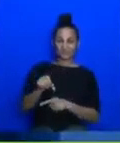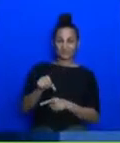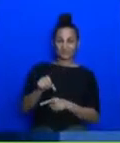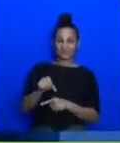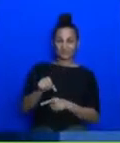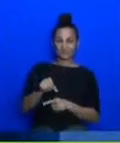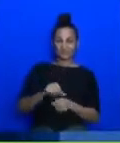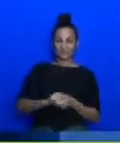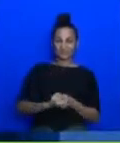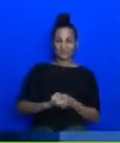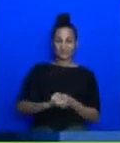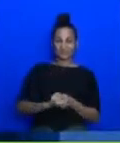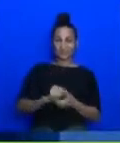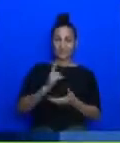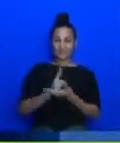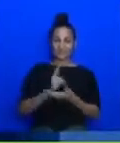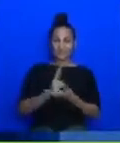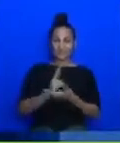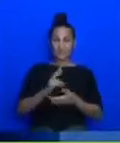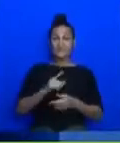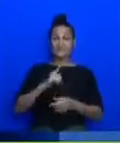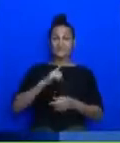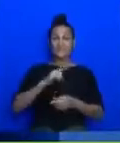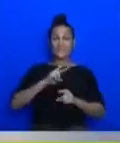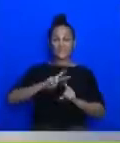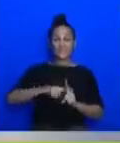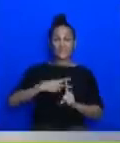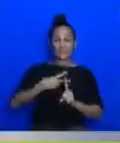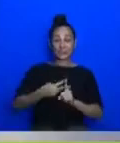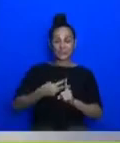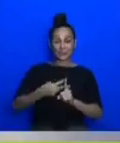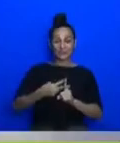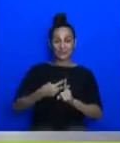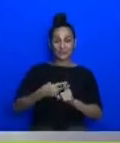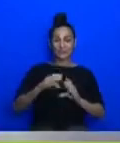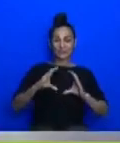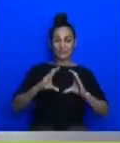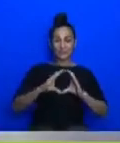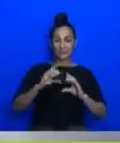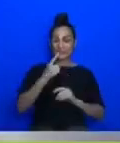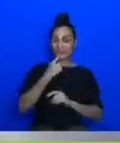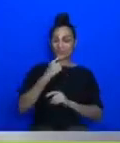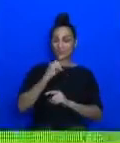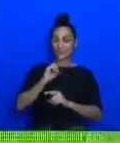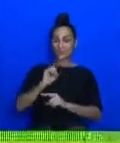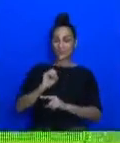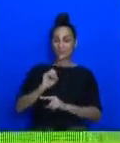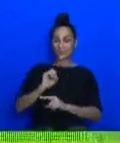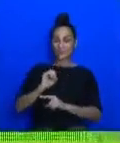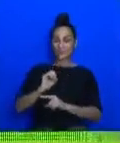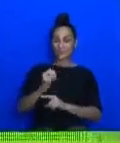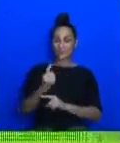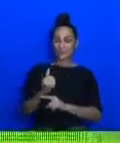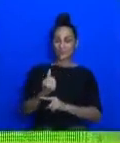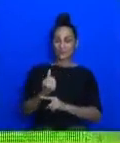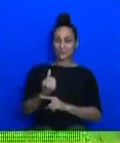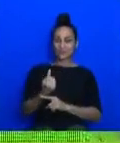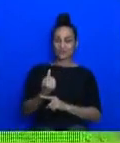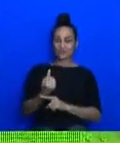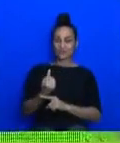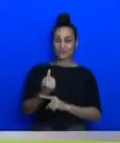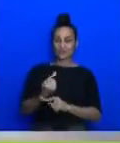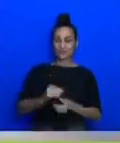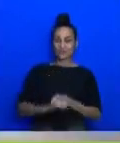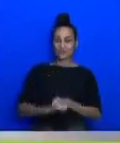9. Na sequência tem dupla cena. Bola vermelha, número 1.